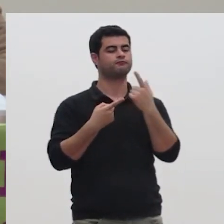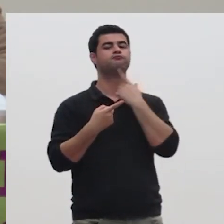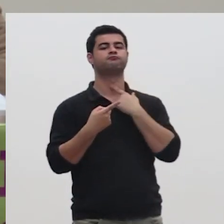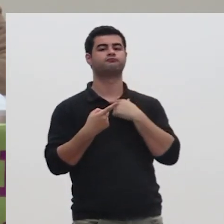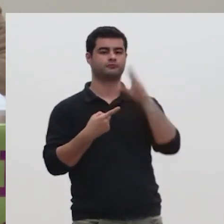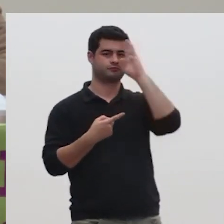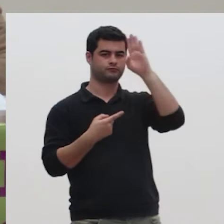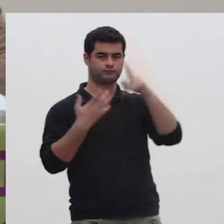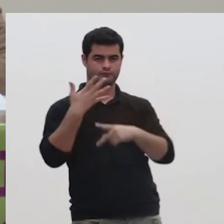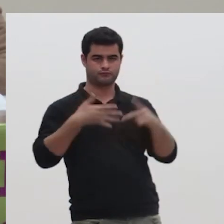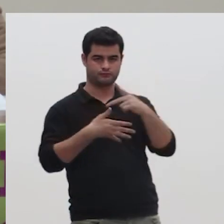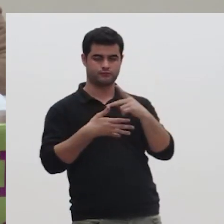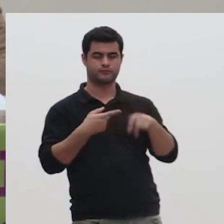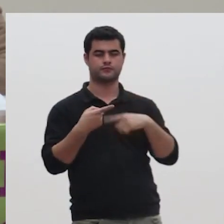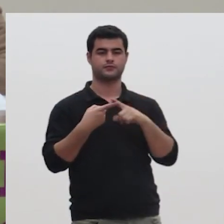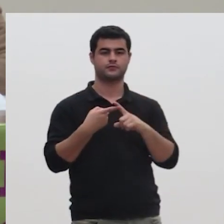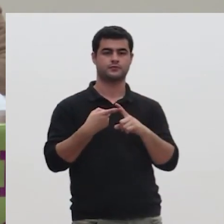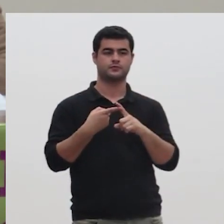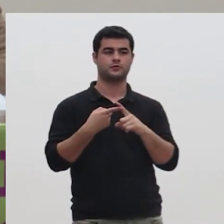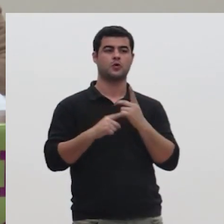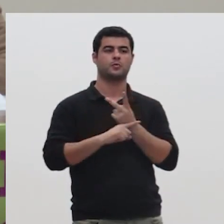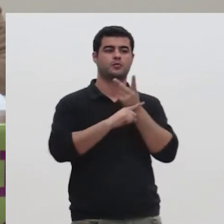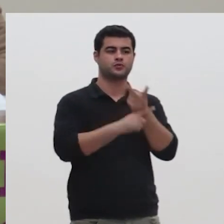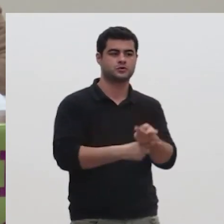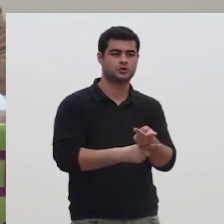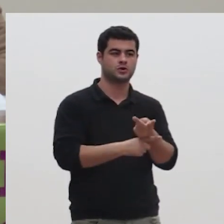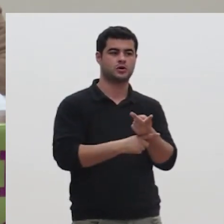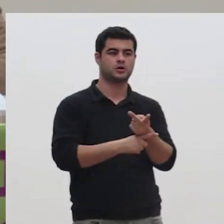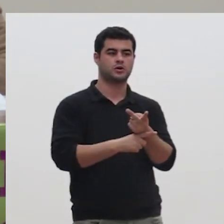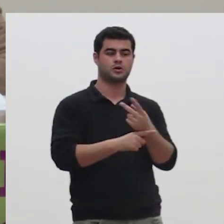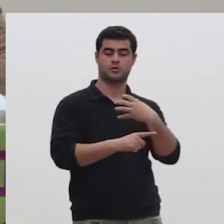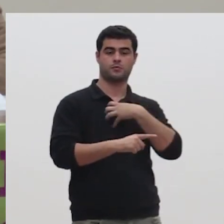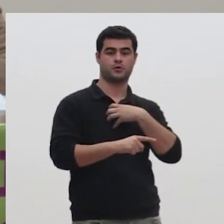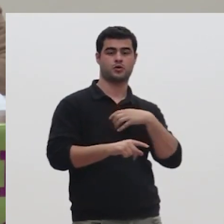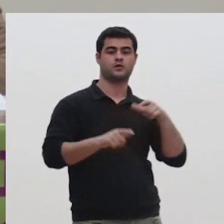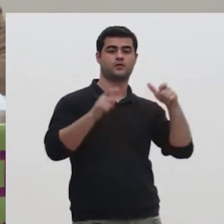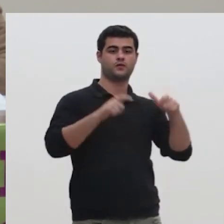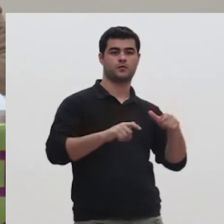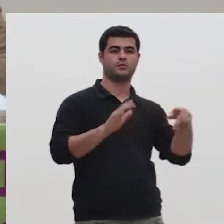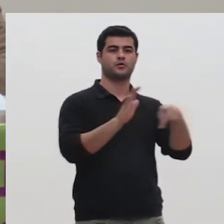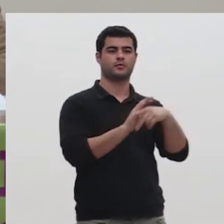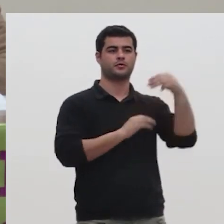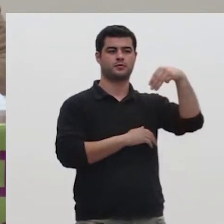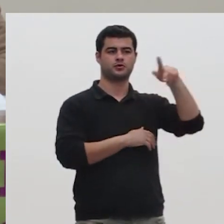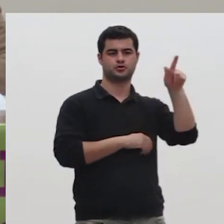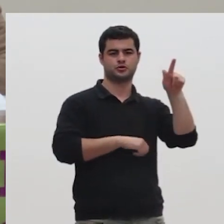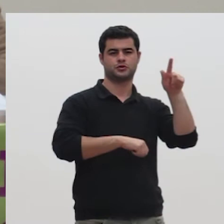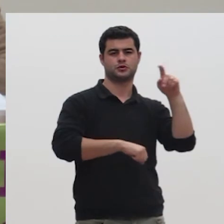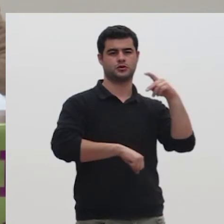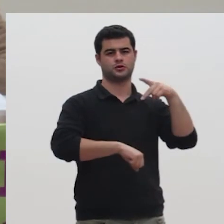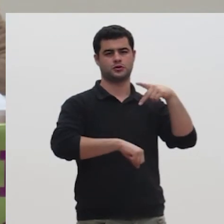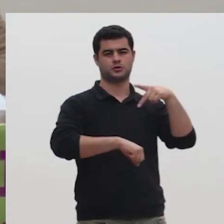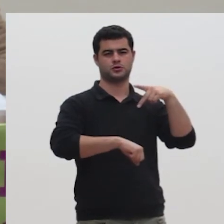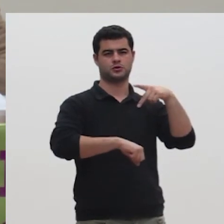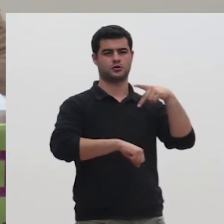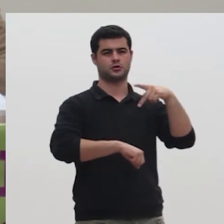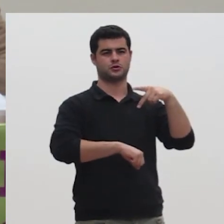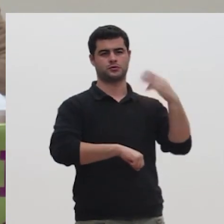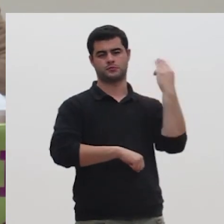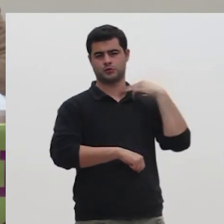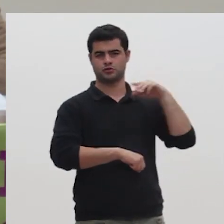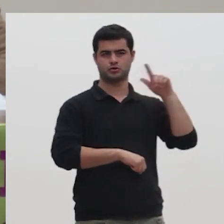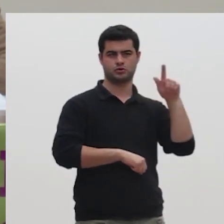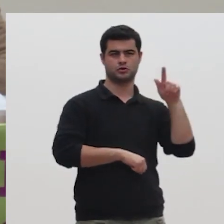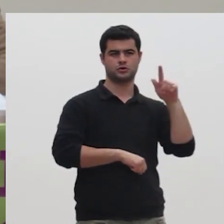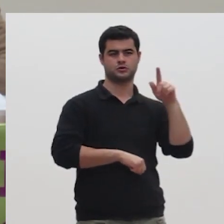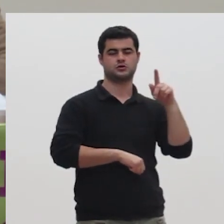uma proposta que já foi aprovada pelo Conselho Universitário da Universidade Federal de Minas Gerais, de um mestrado profissional à